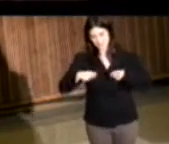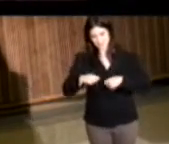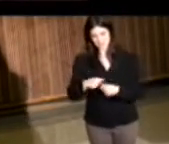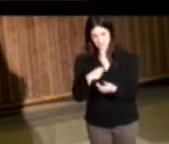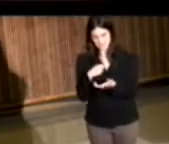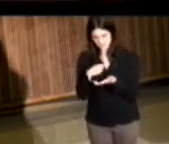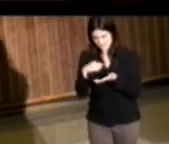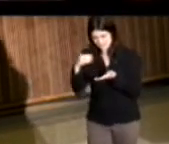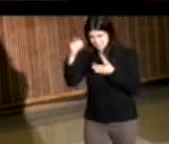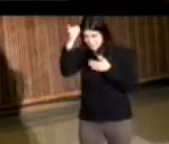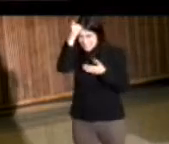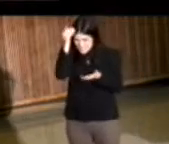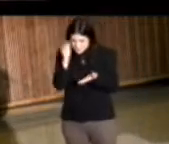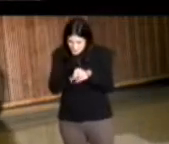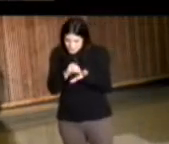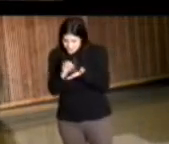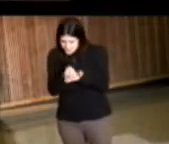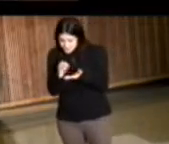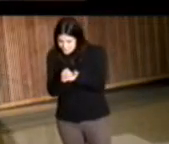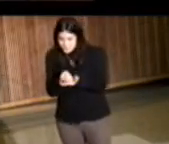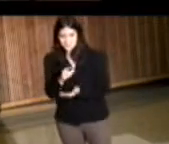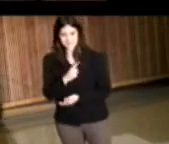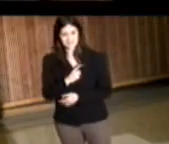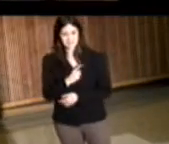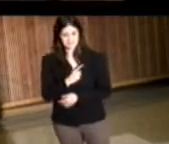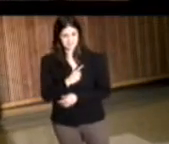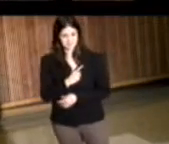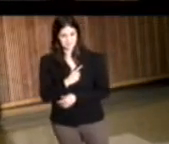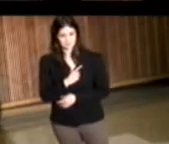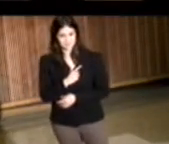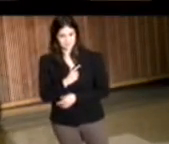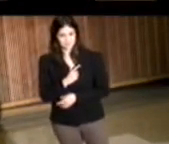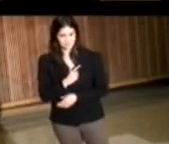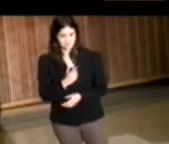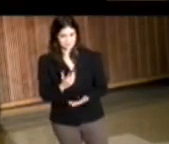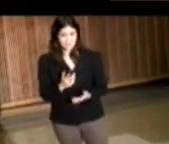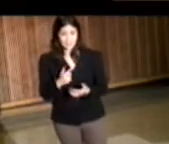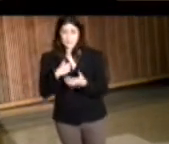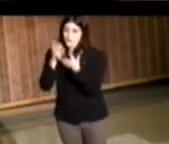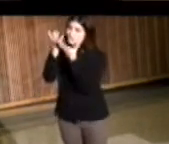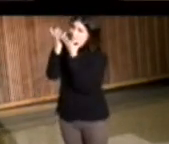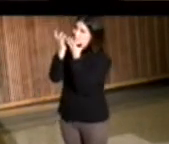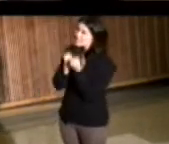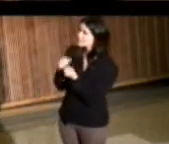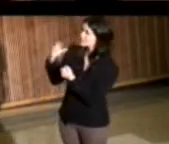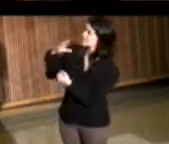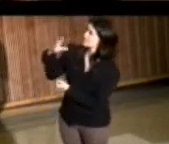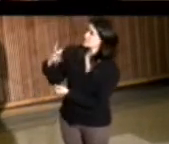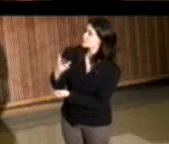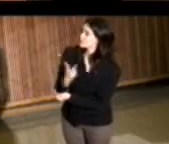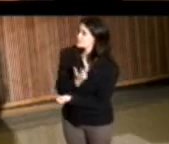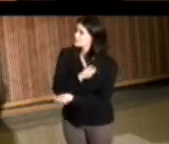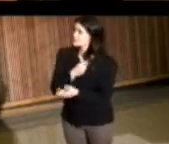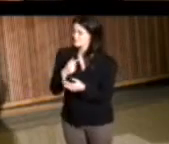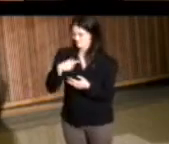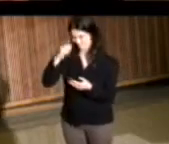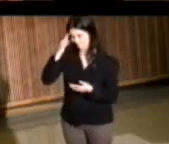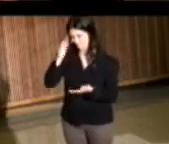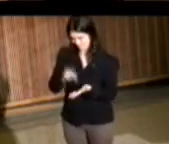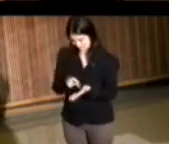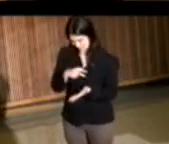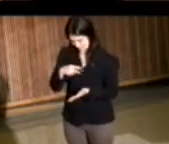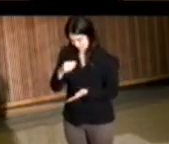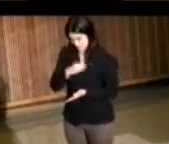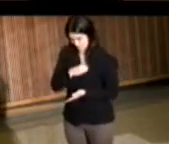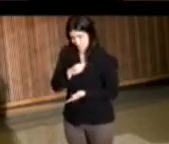Eu sou necessitado. Para poder receber graça, eu tenho que entender que eu sou pecador,